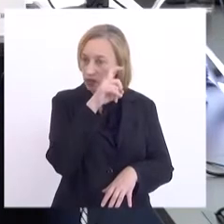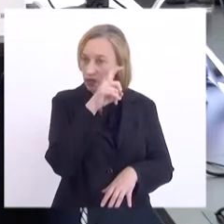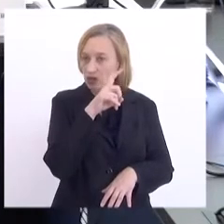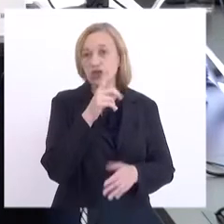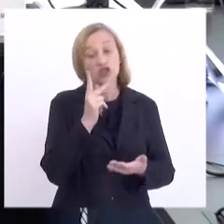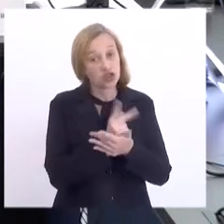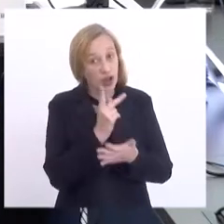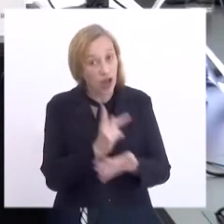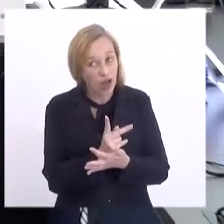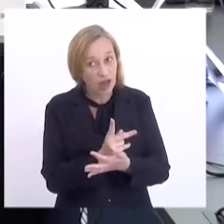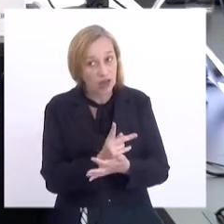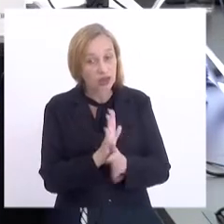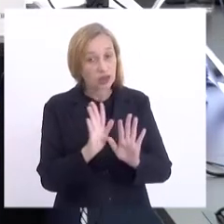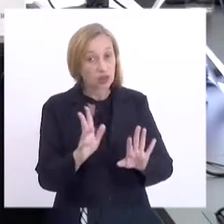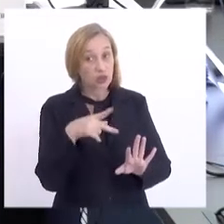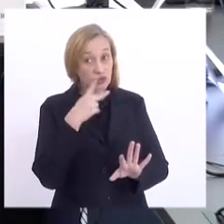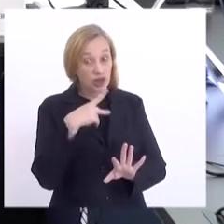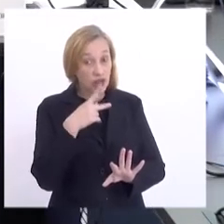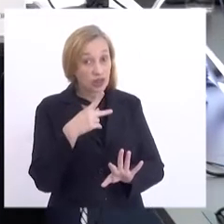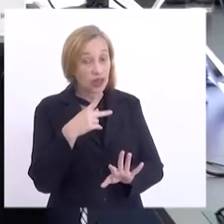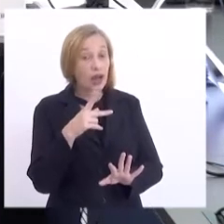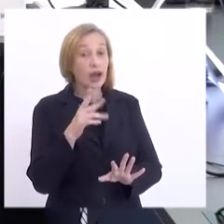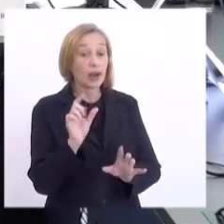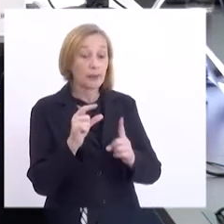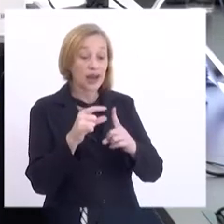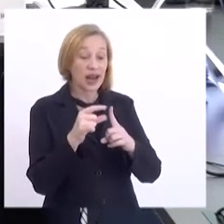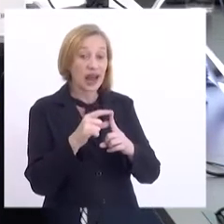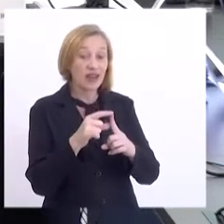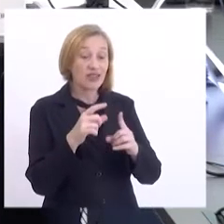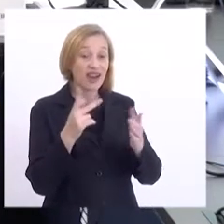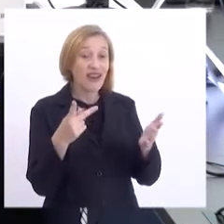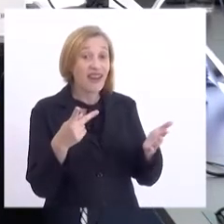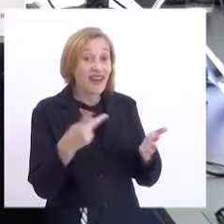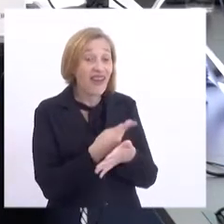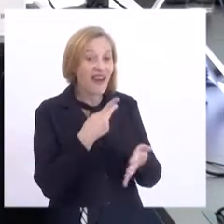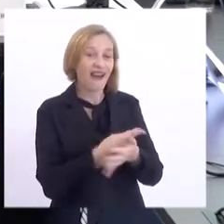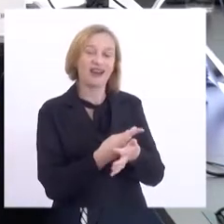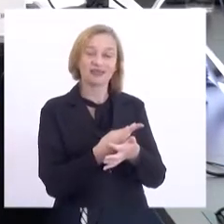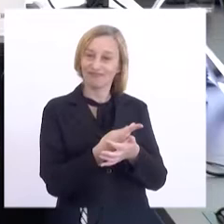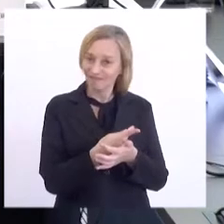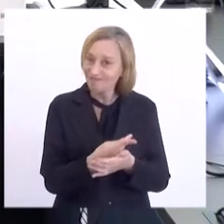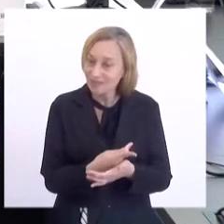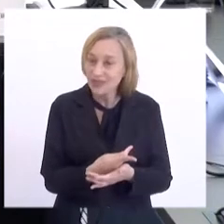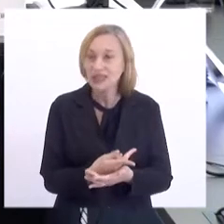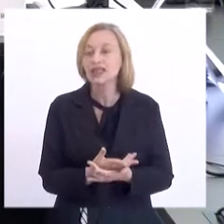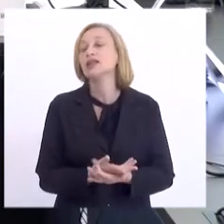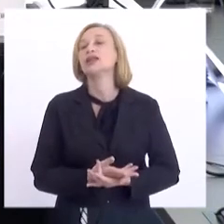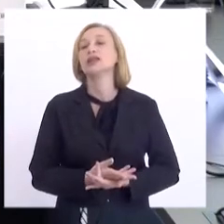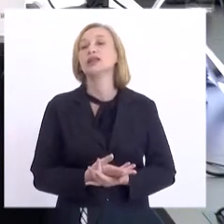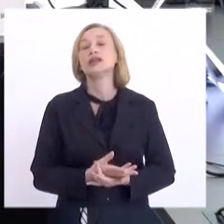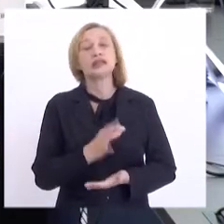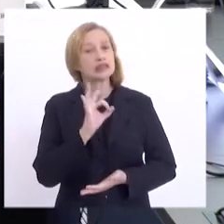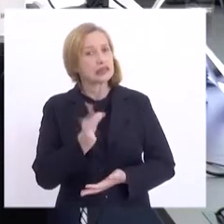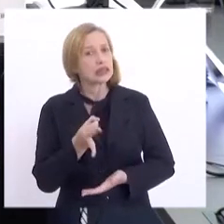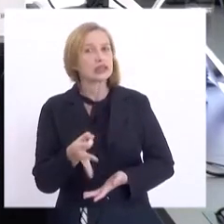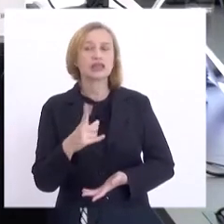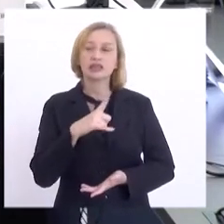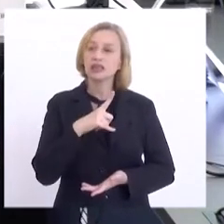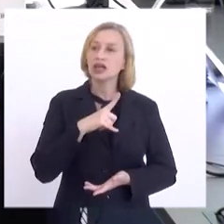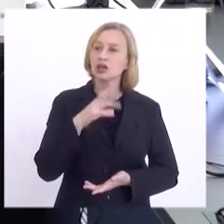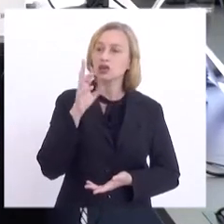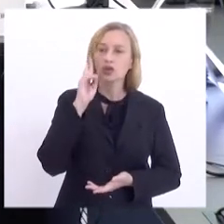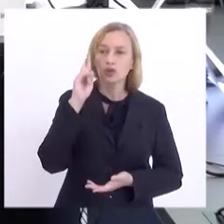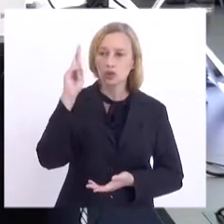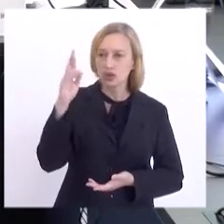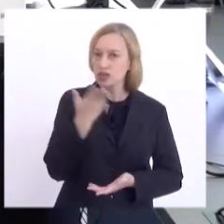Olha que eu tô falando por enquanto a palavra errar mais dificuldade em rar e tenho certeza que